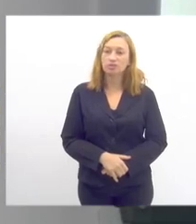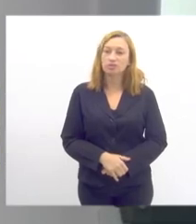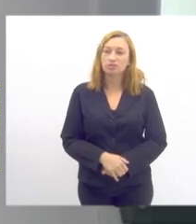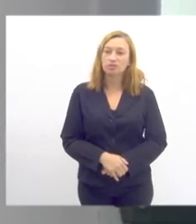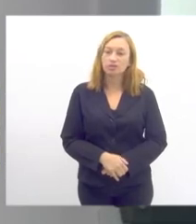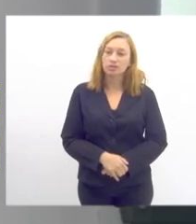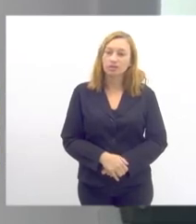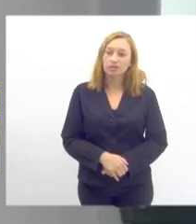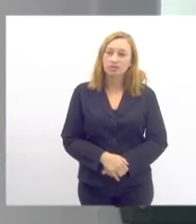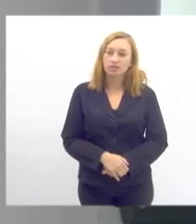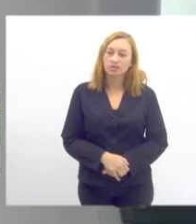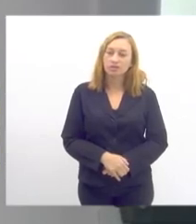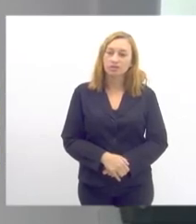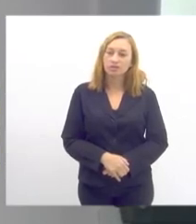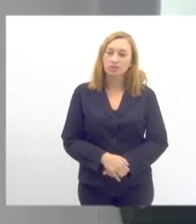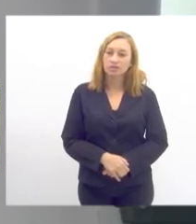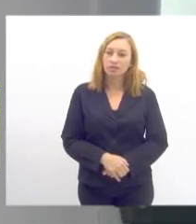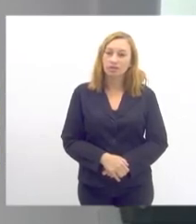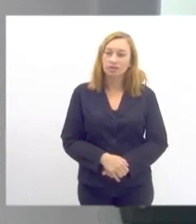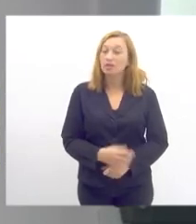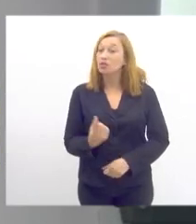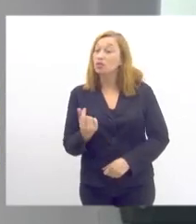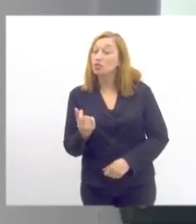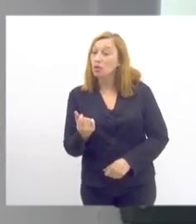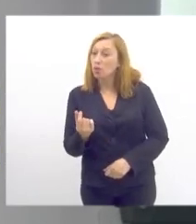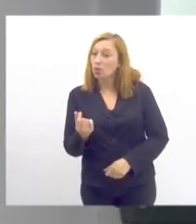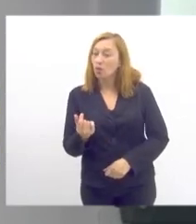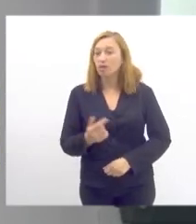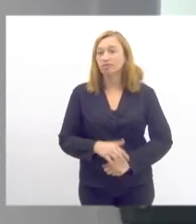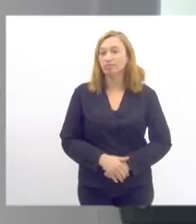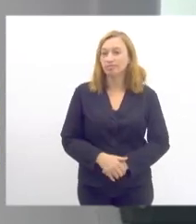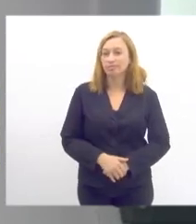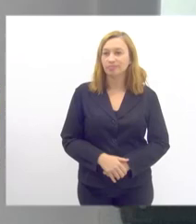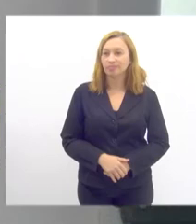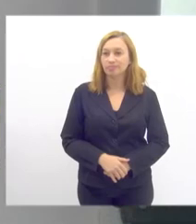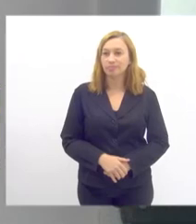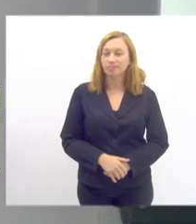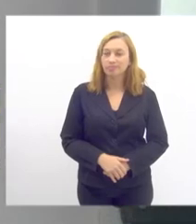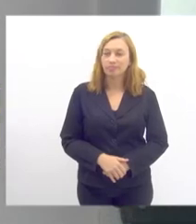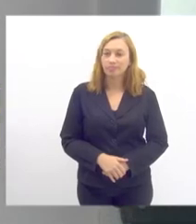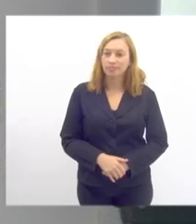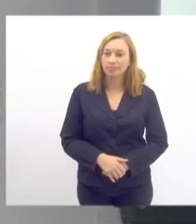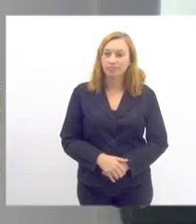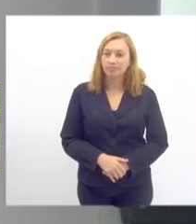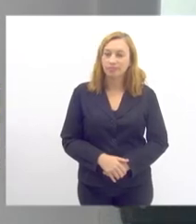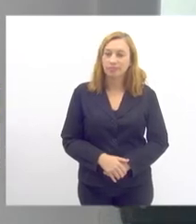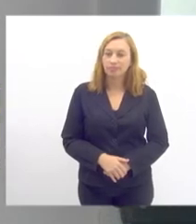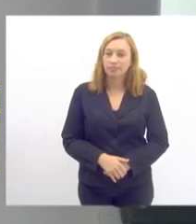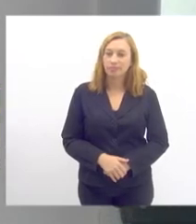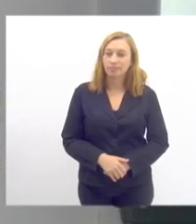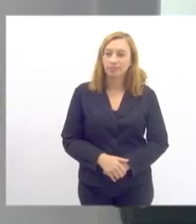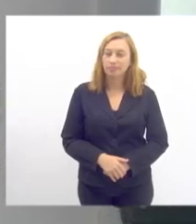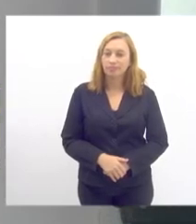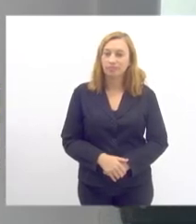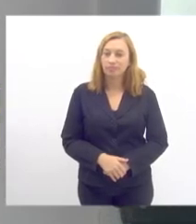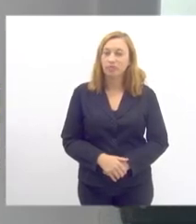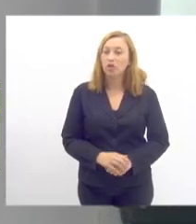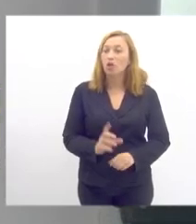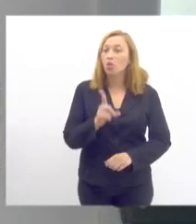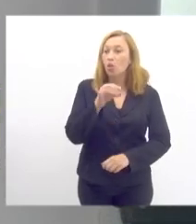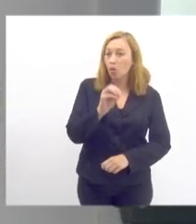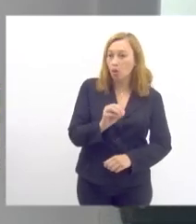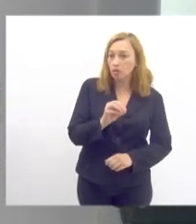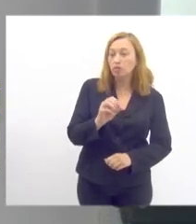Endossar aqui a questão das taxas em que o DETRAN hoje existe por conta das taxas. O Código Tributário